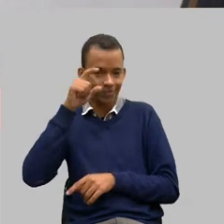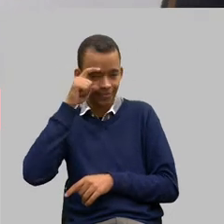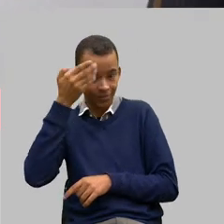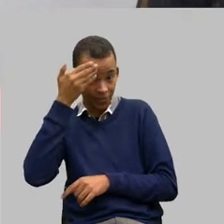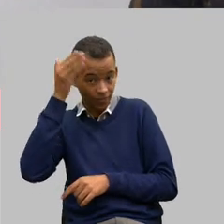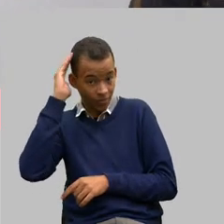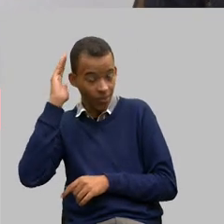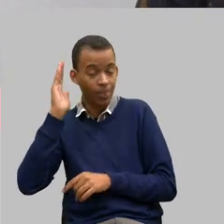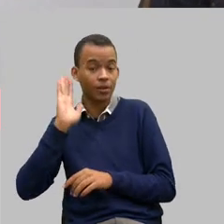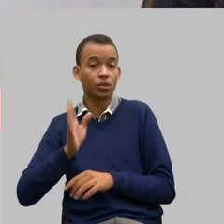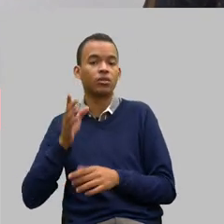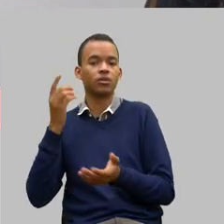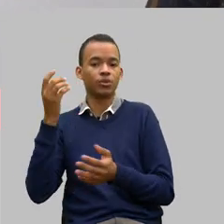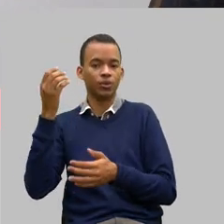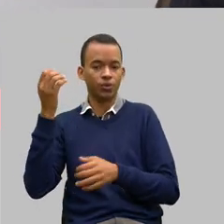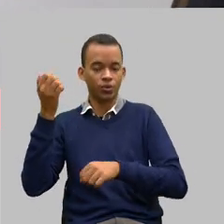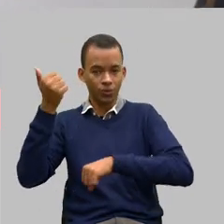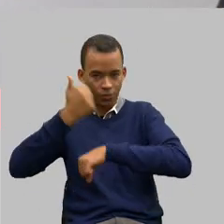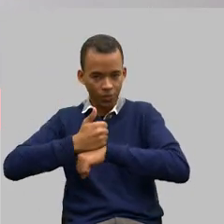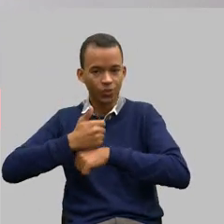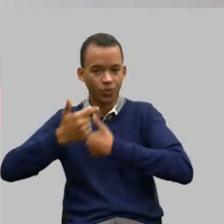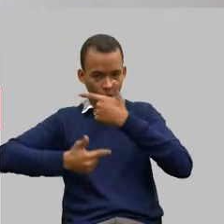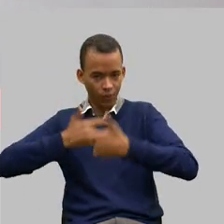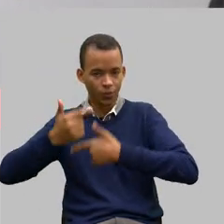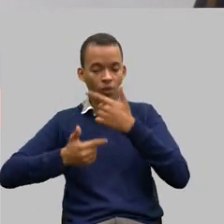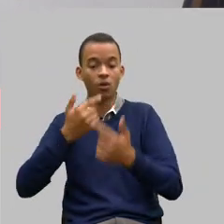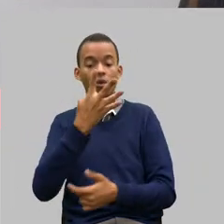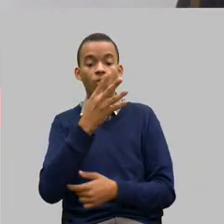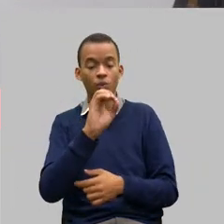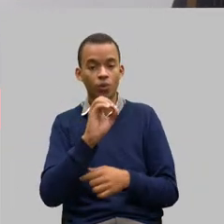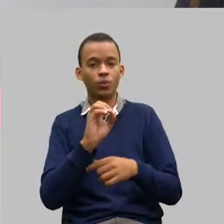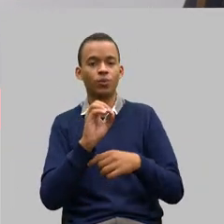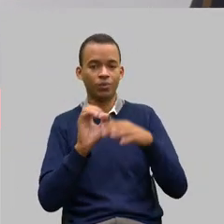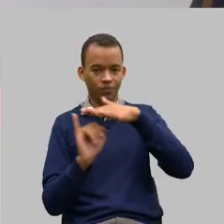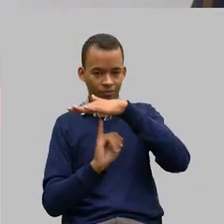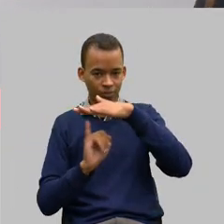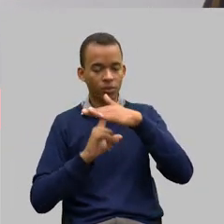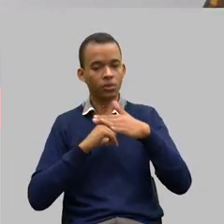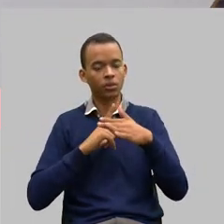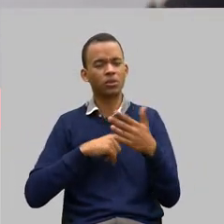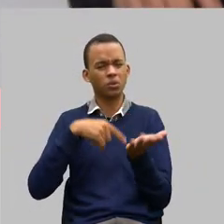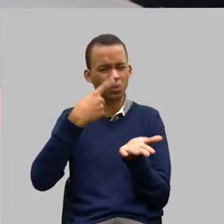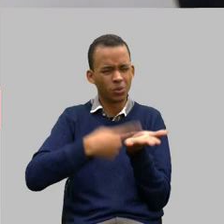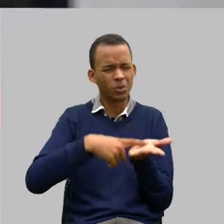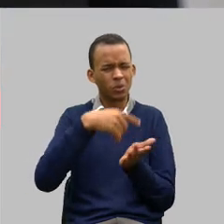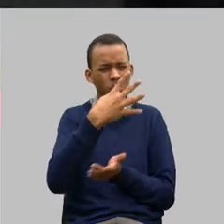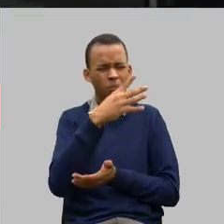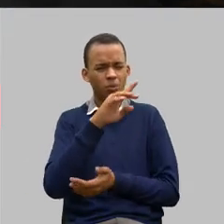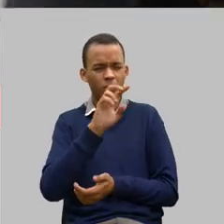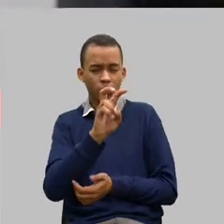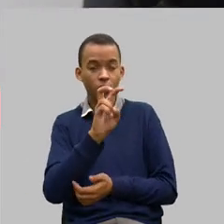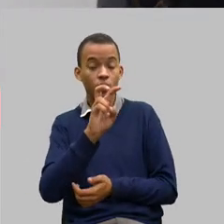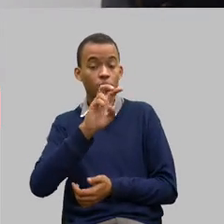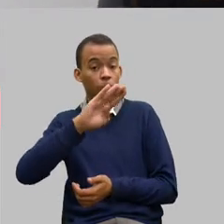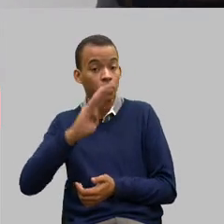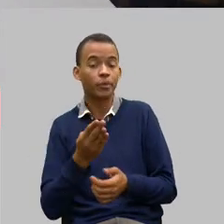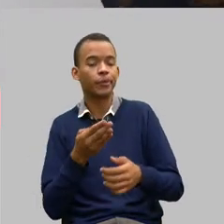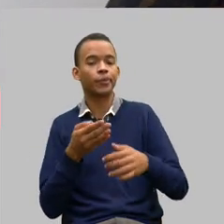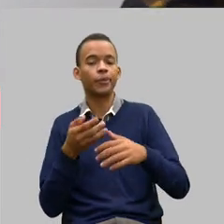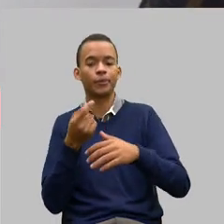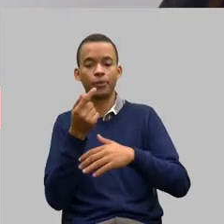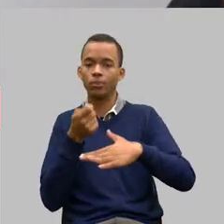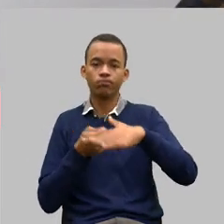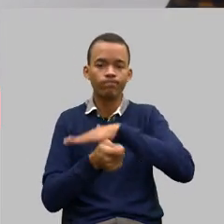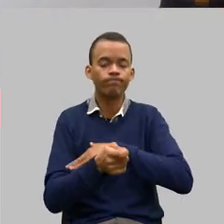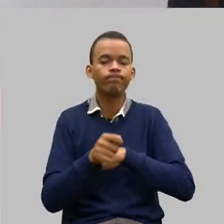40 unidades regionais a gente tem eh tinha contratos né em torno de 4 5 milhões por unidade Regional para fazer o trabalho de